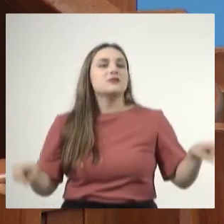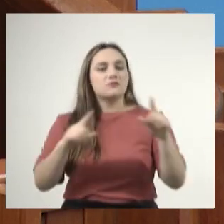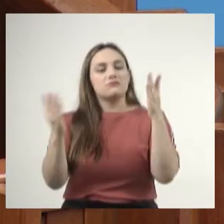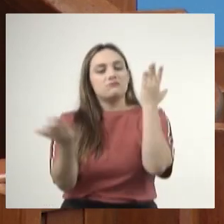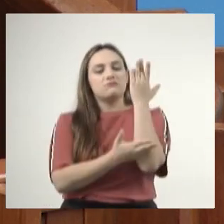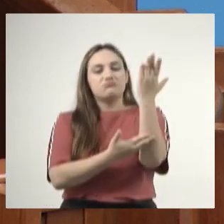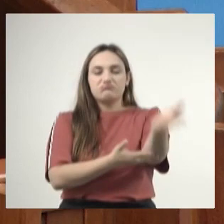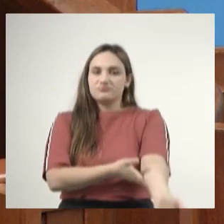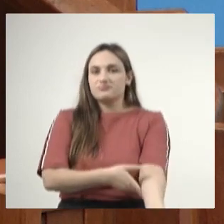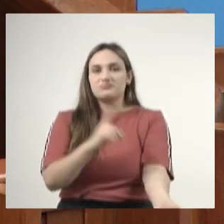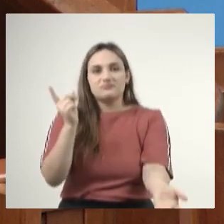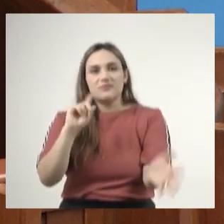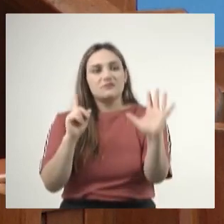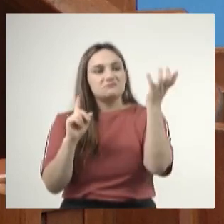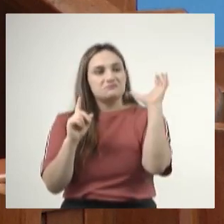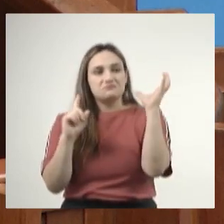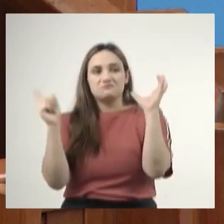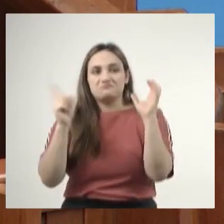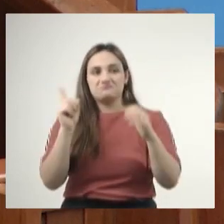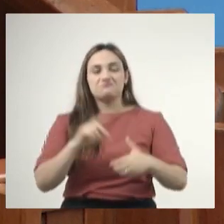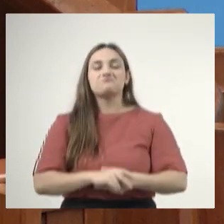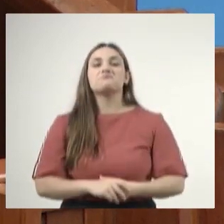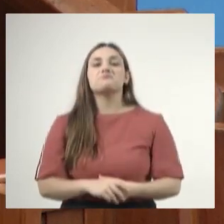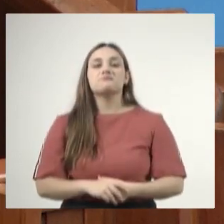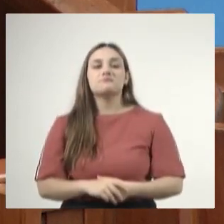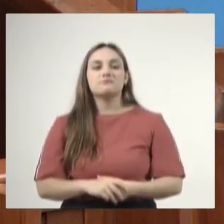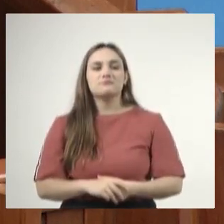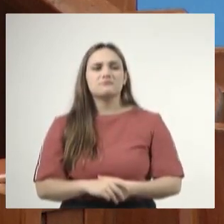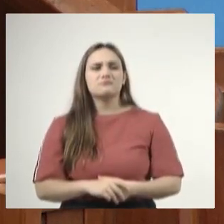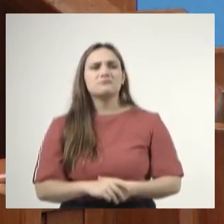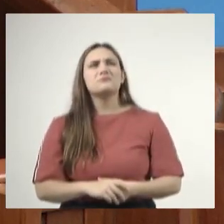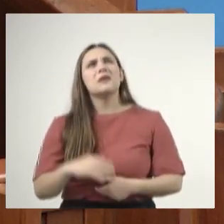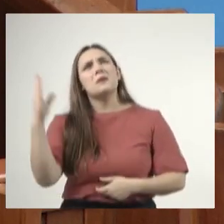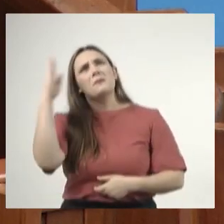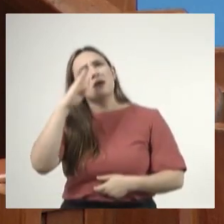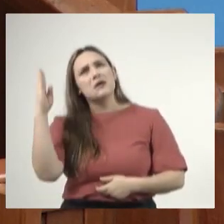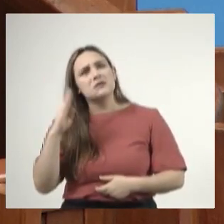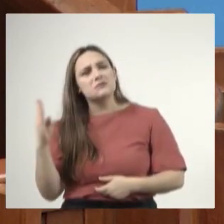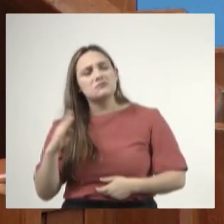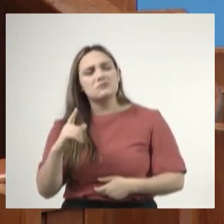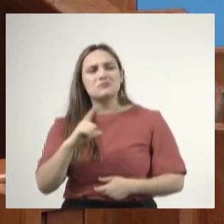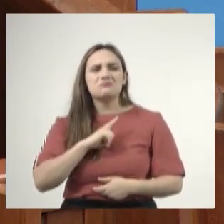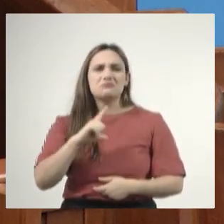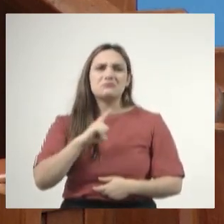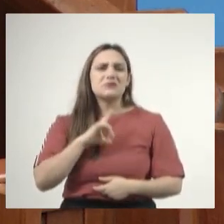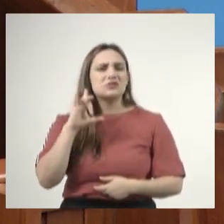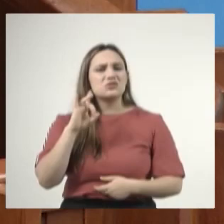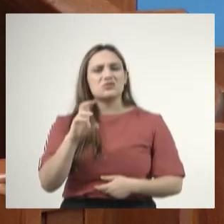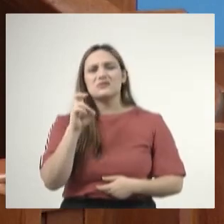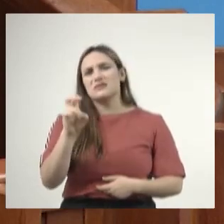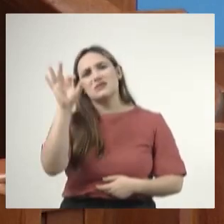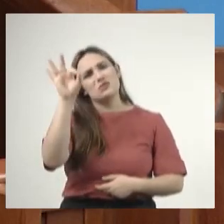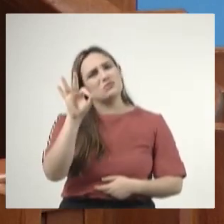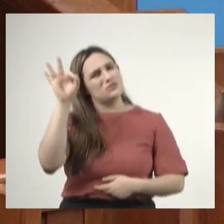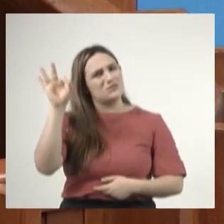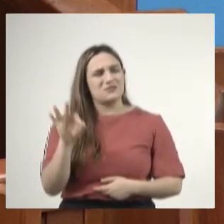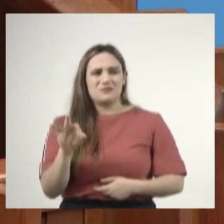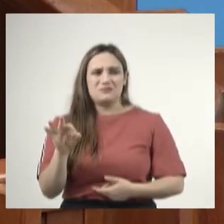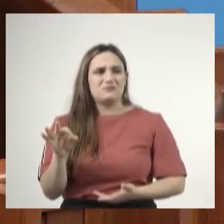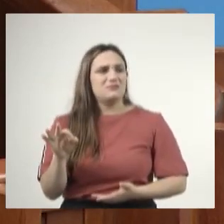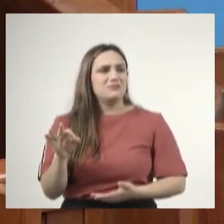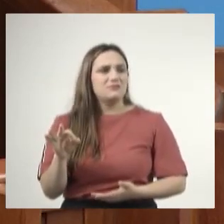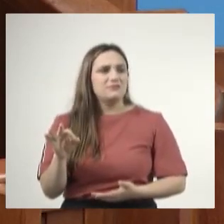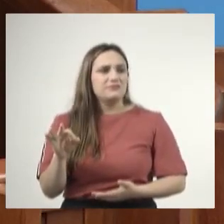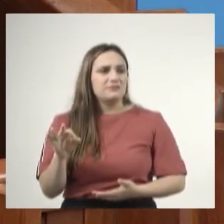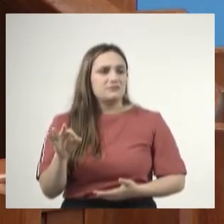O Brasil, do território nacional, acho que não tem 5%. É muito maior a terra que